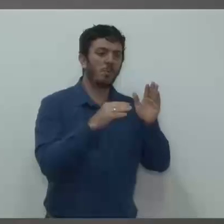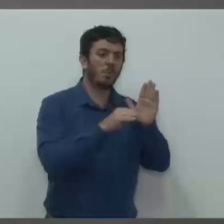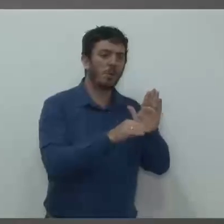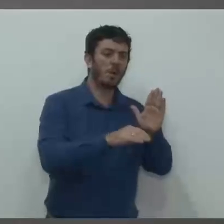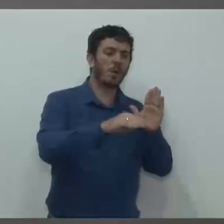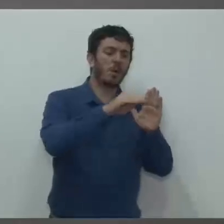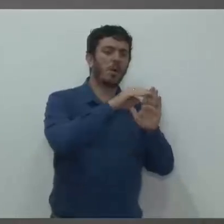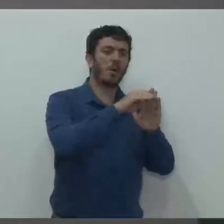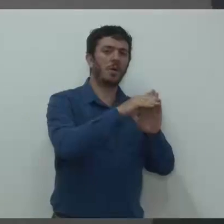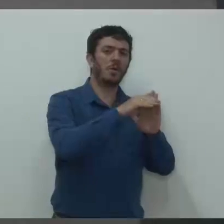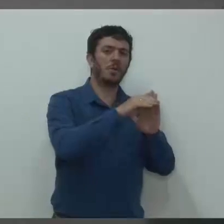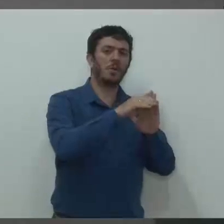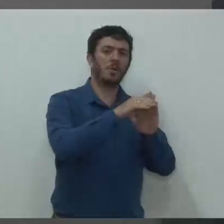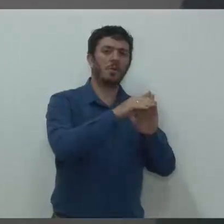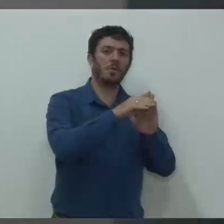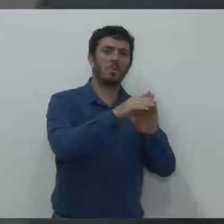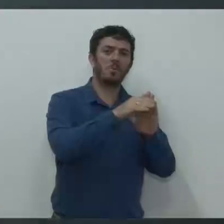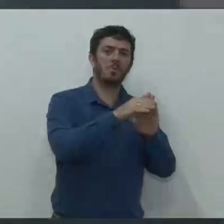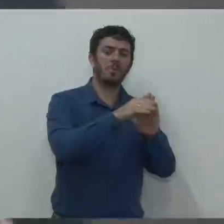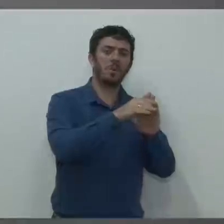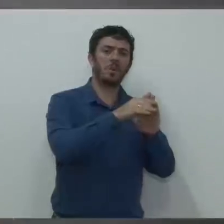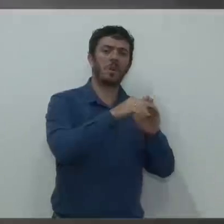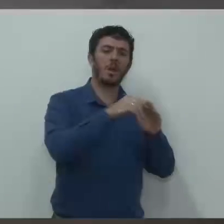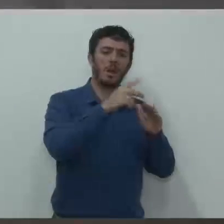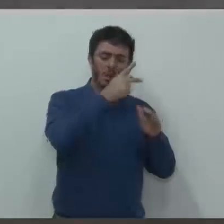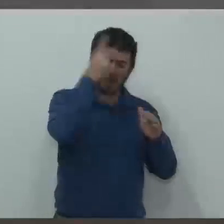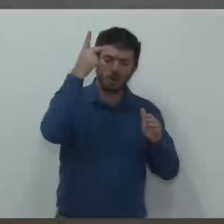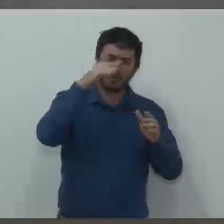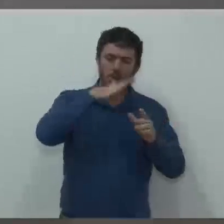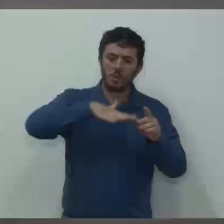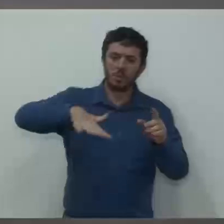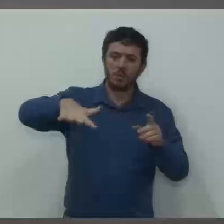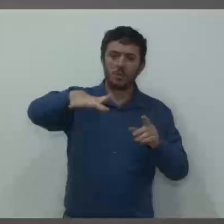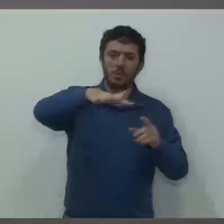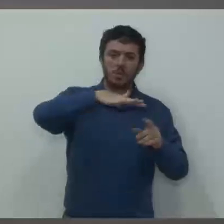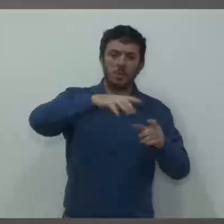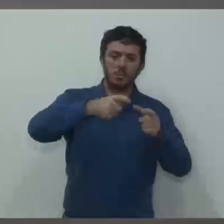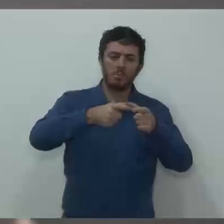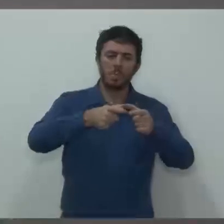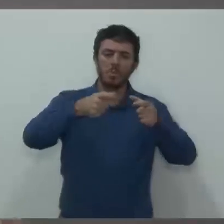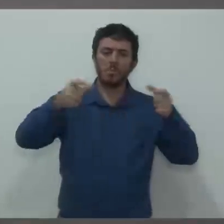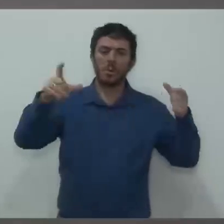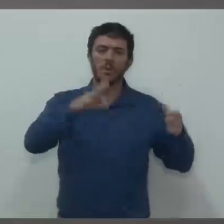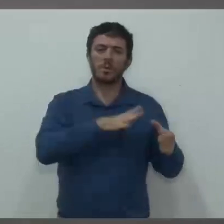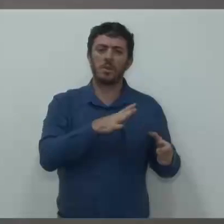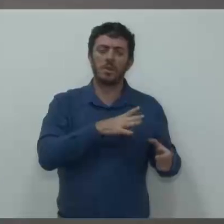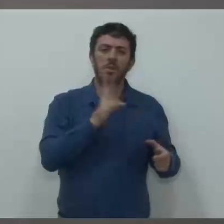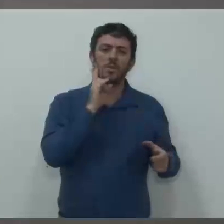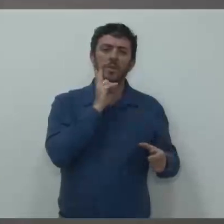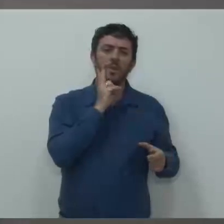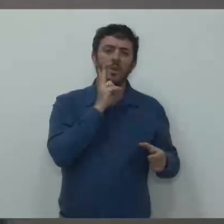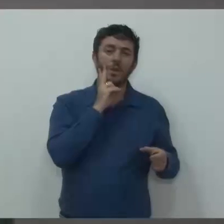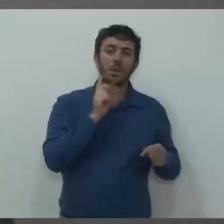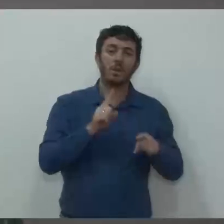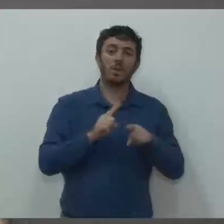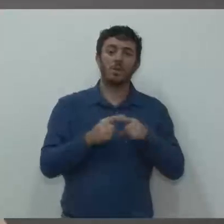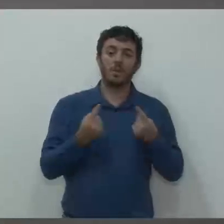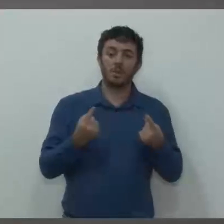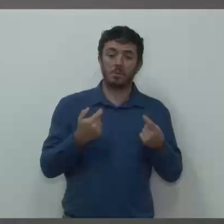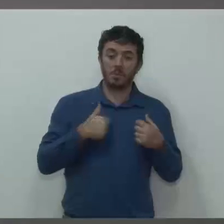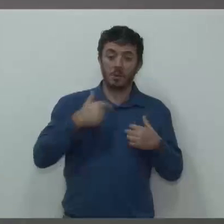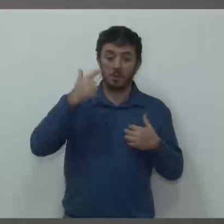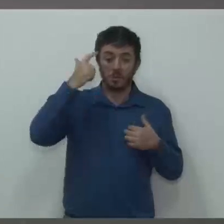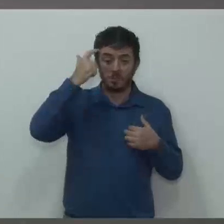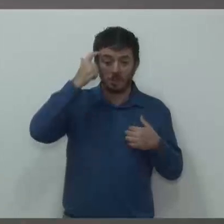da população se a gente não pensa na questão social? E aí, diretamente envolvido, por exemplo, a saúde. Como que é o planejamento